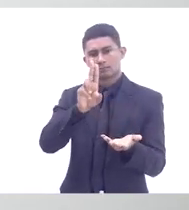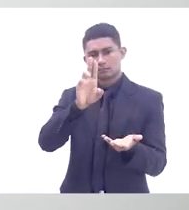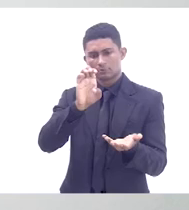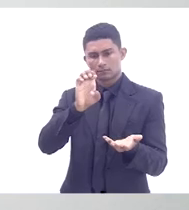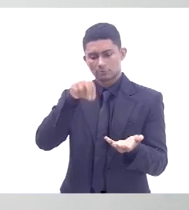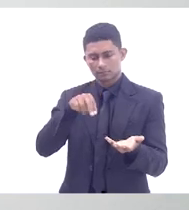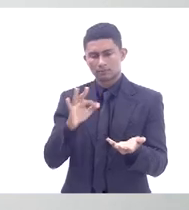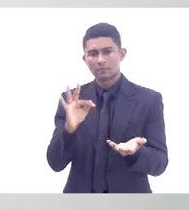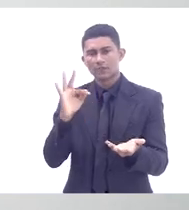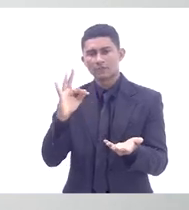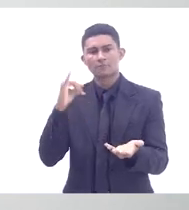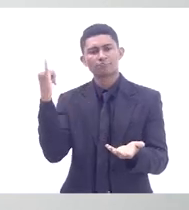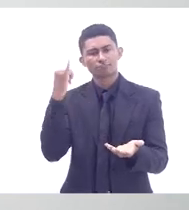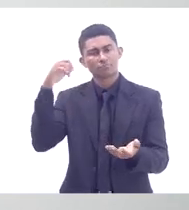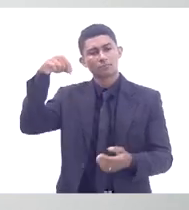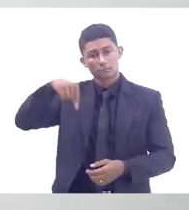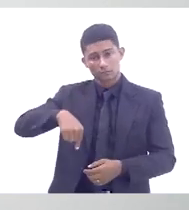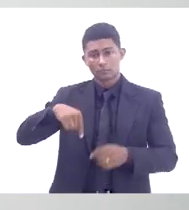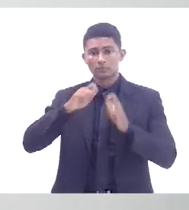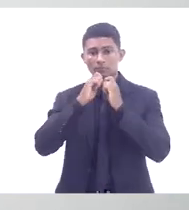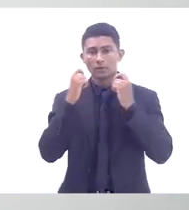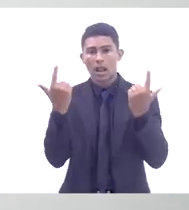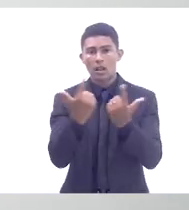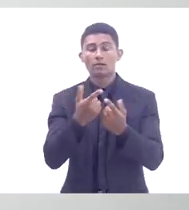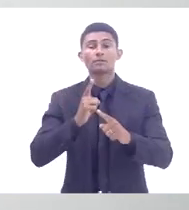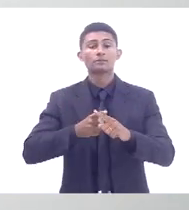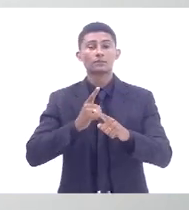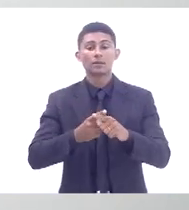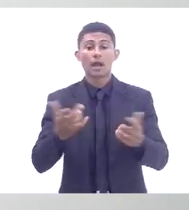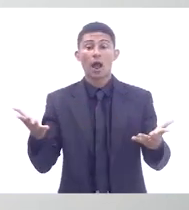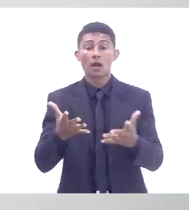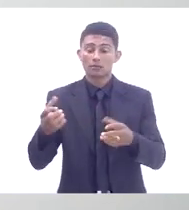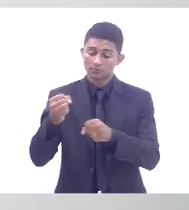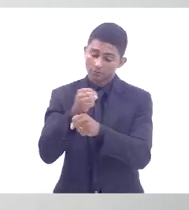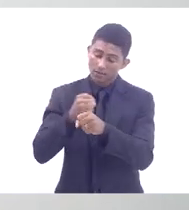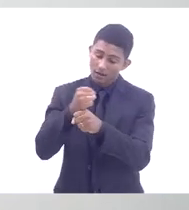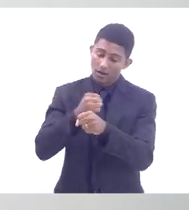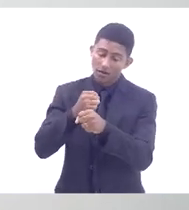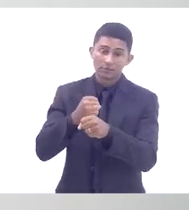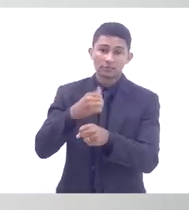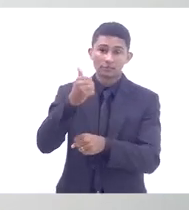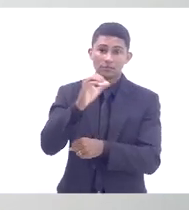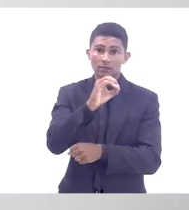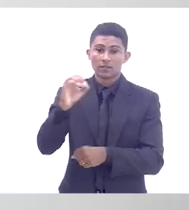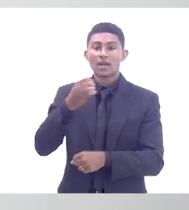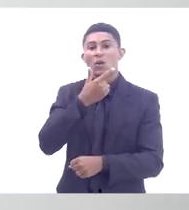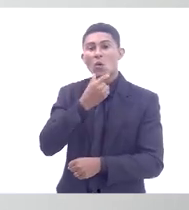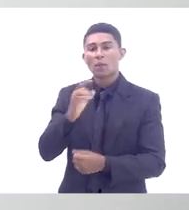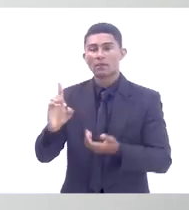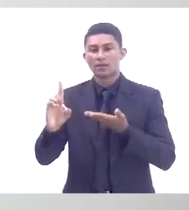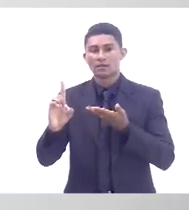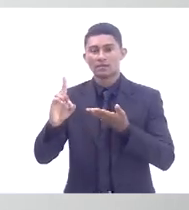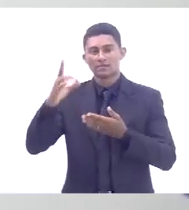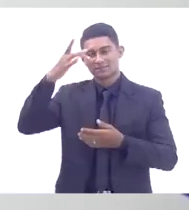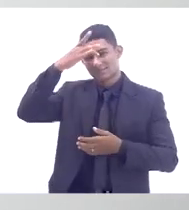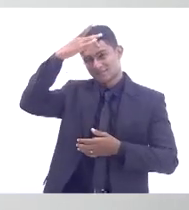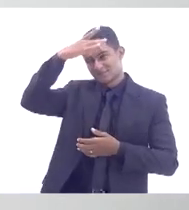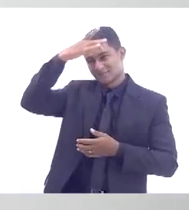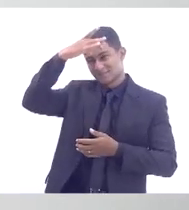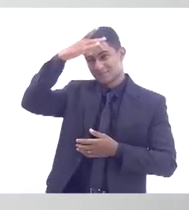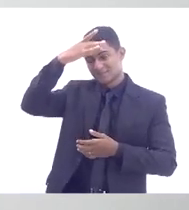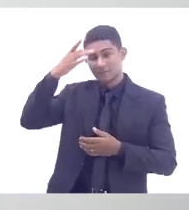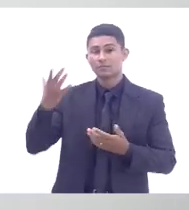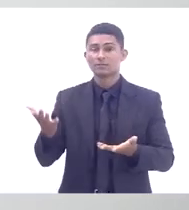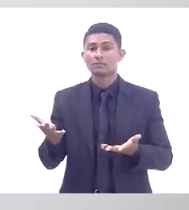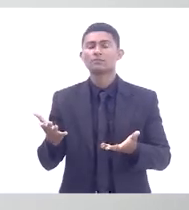alerj no anão que celebraremos o Centenário do Darcy Ribeiro Como já a flor é citado